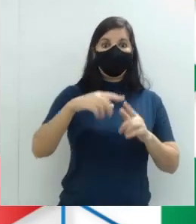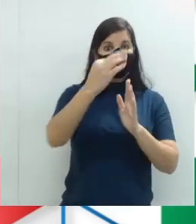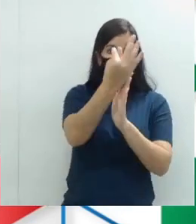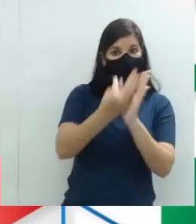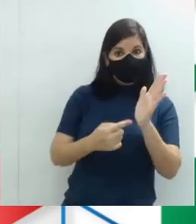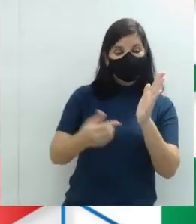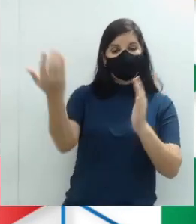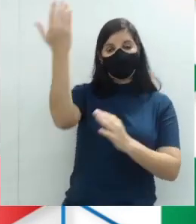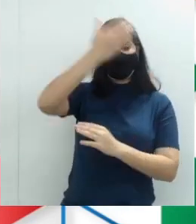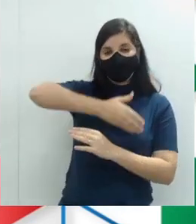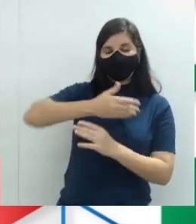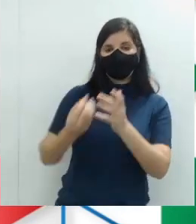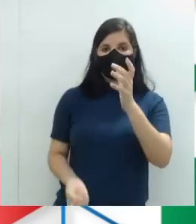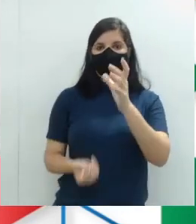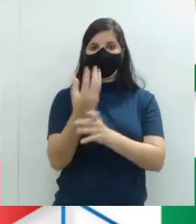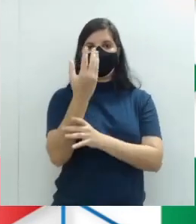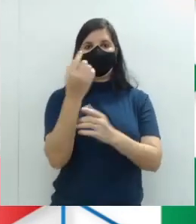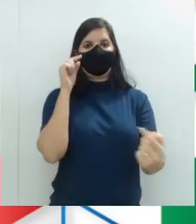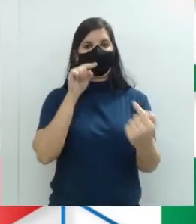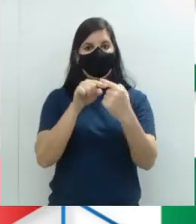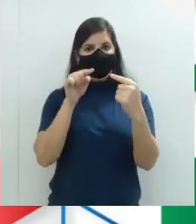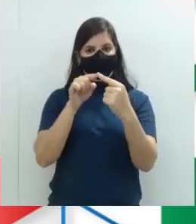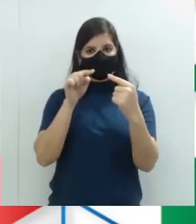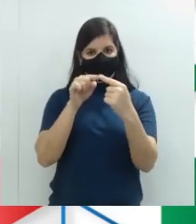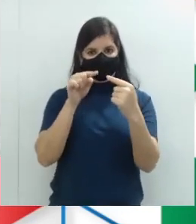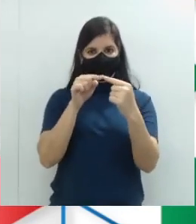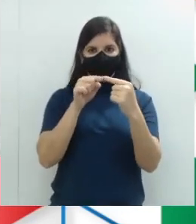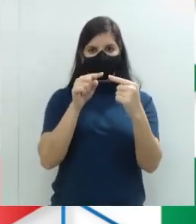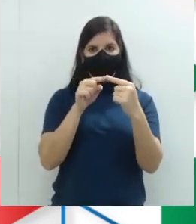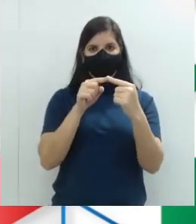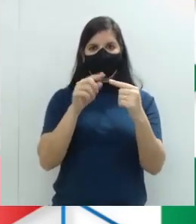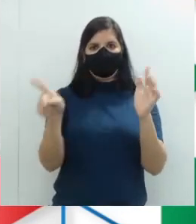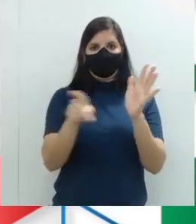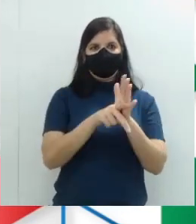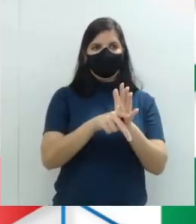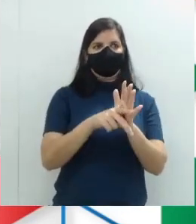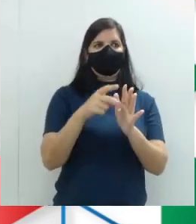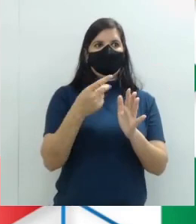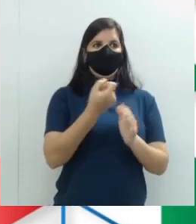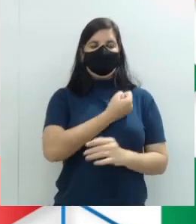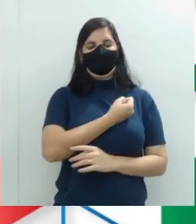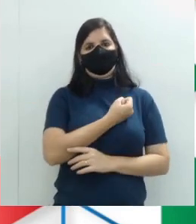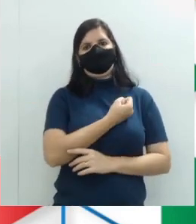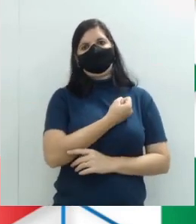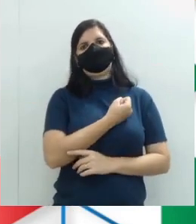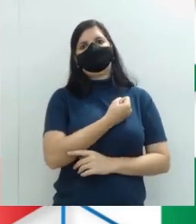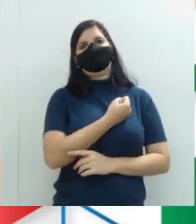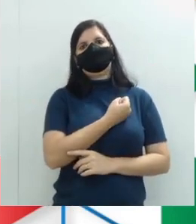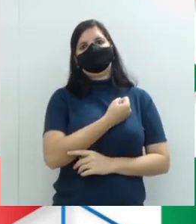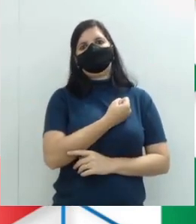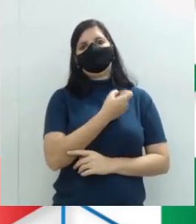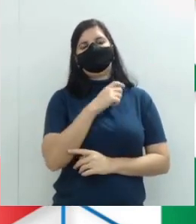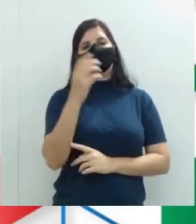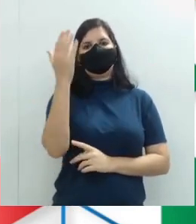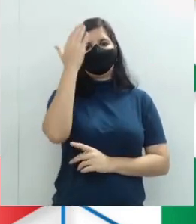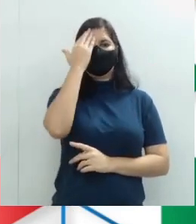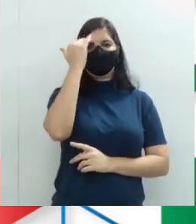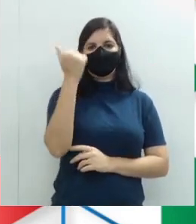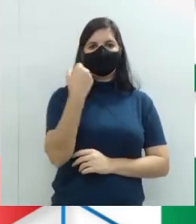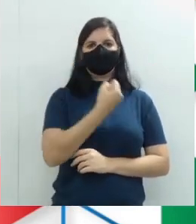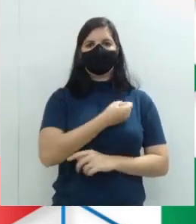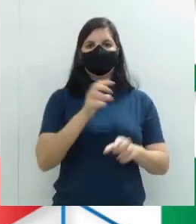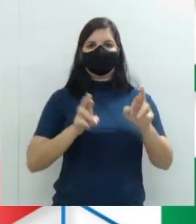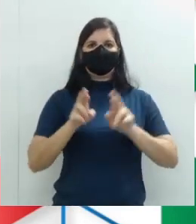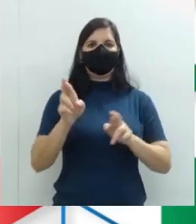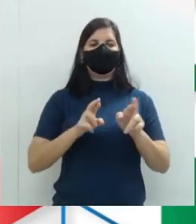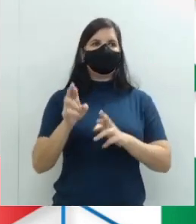eu consigo construir exatamente isso. Por isso, propriedade dos termos, tá? Eu sei quem são os números